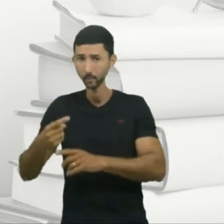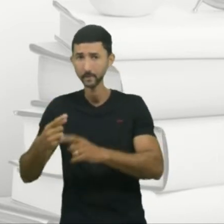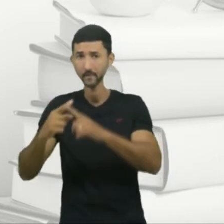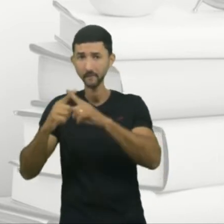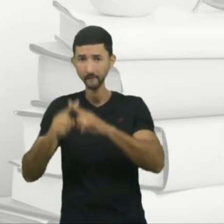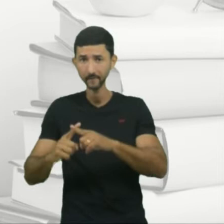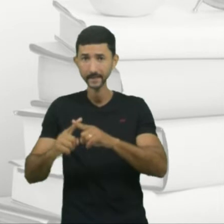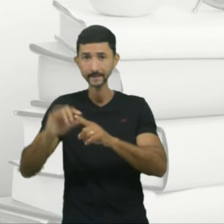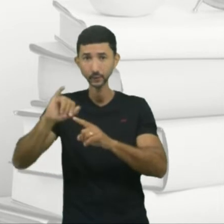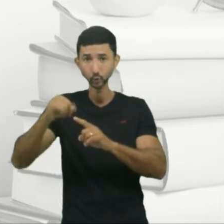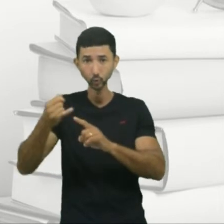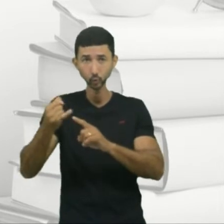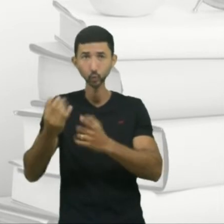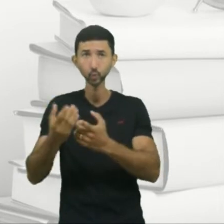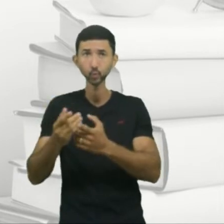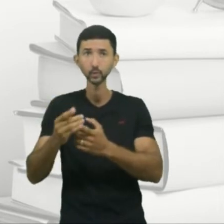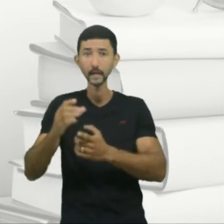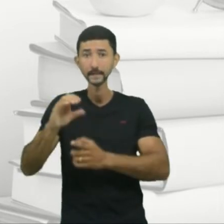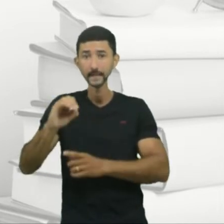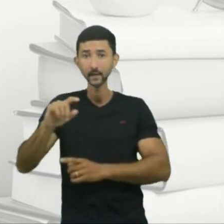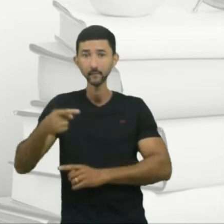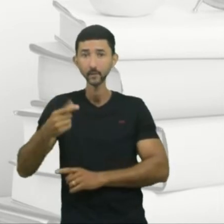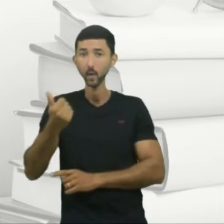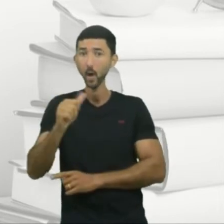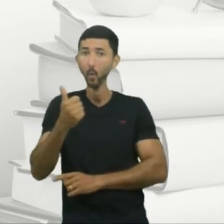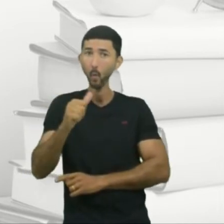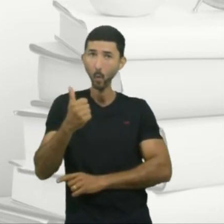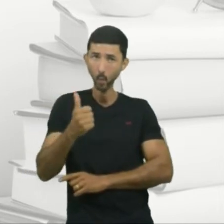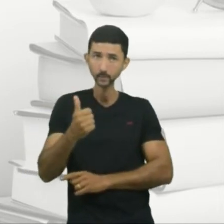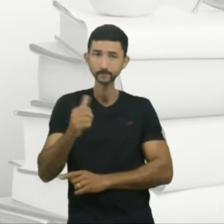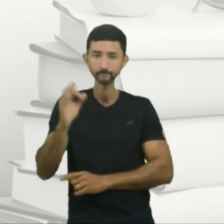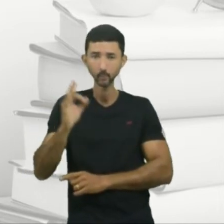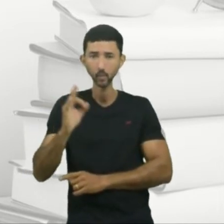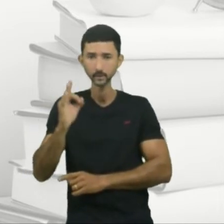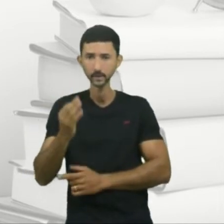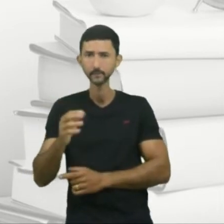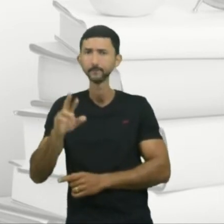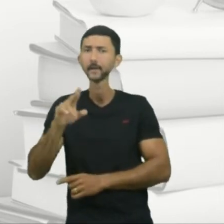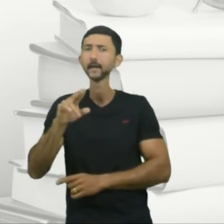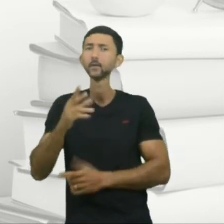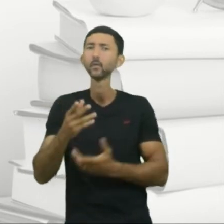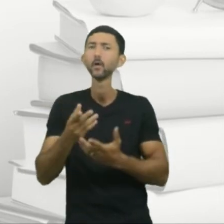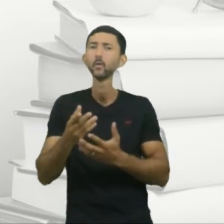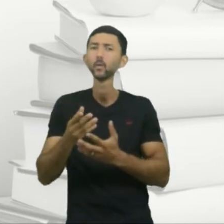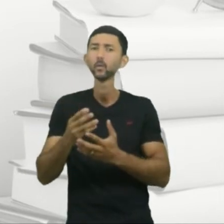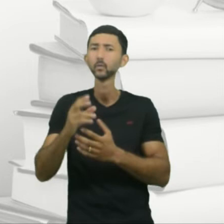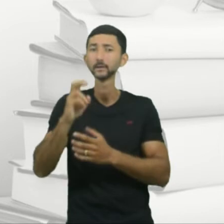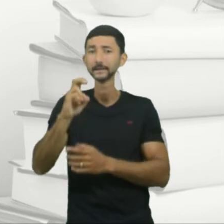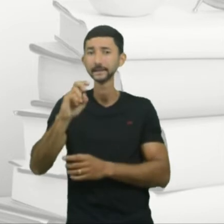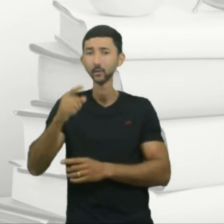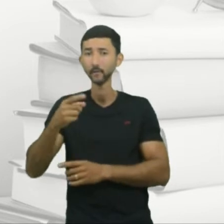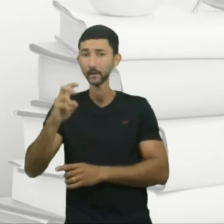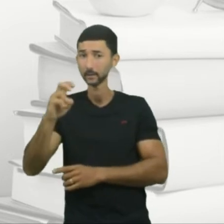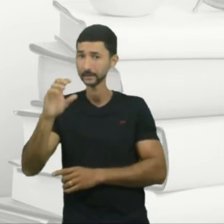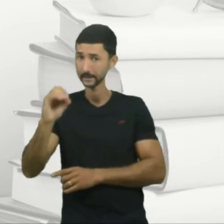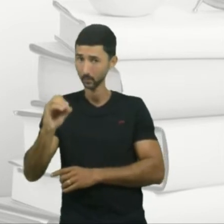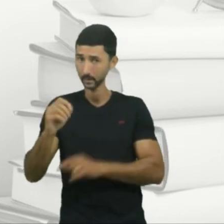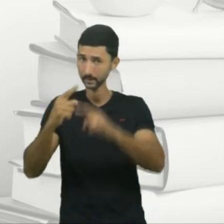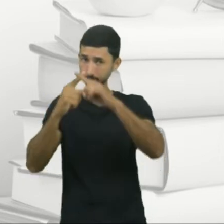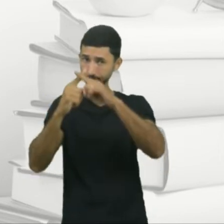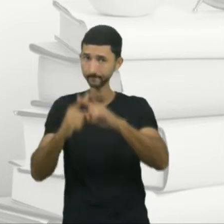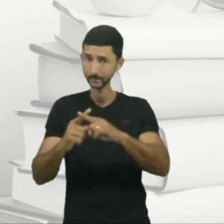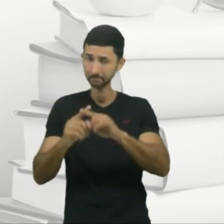de juro praticada no momento, que é 0,11%, equivale a 5,50. É uma